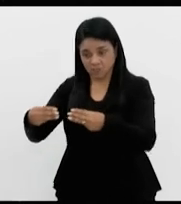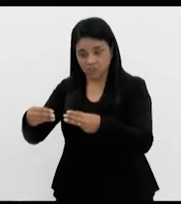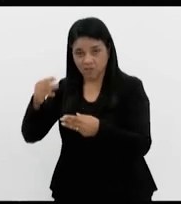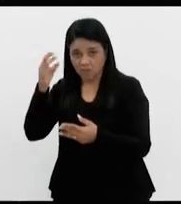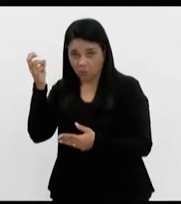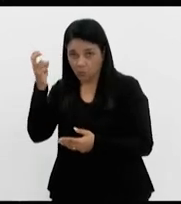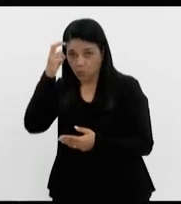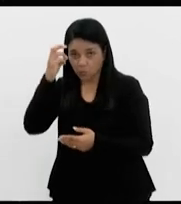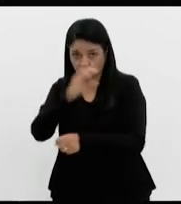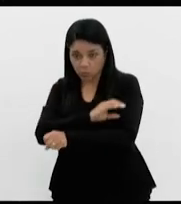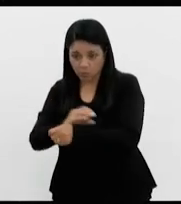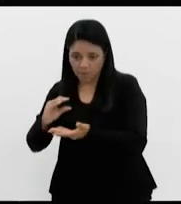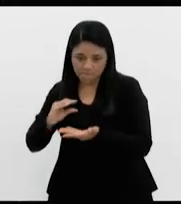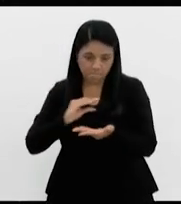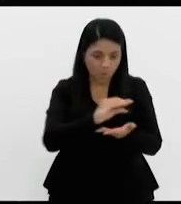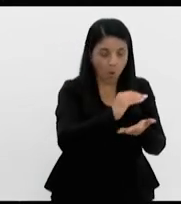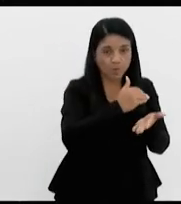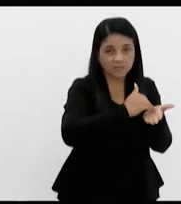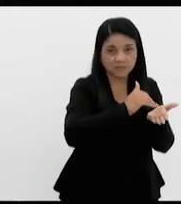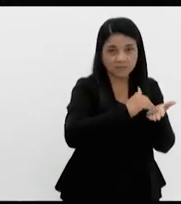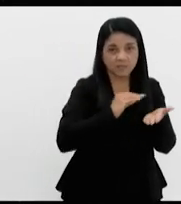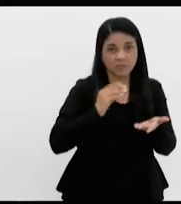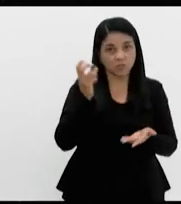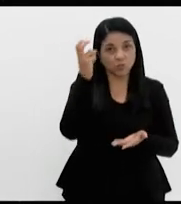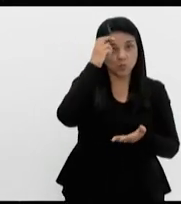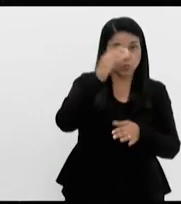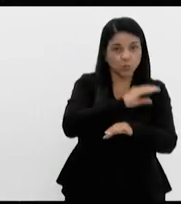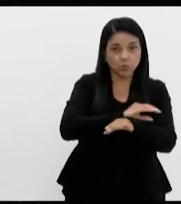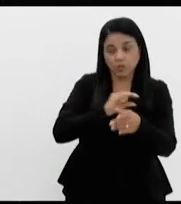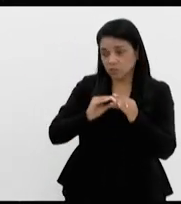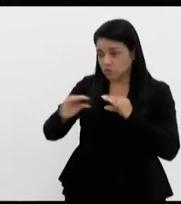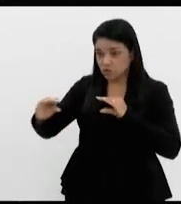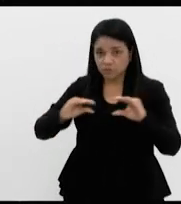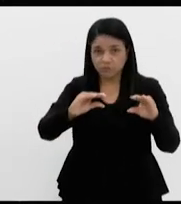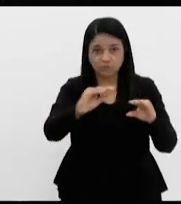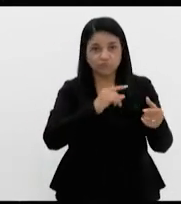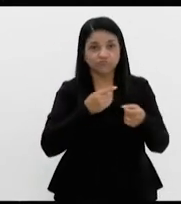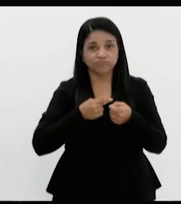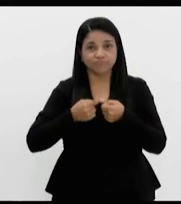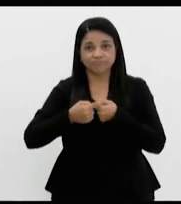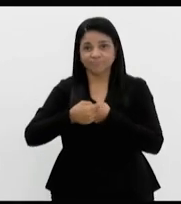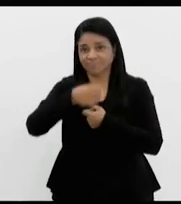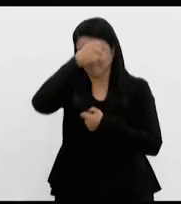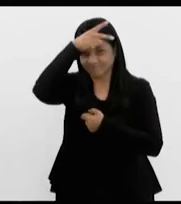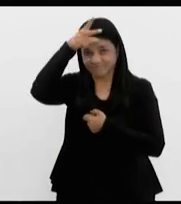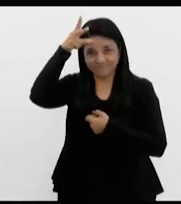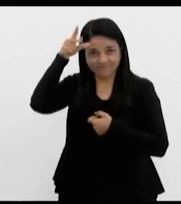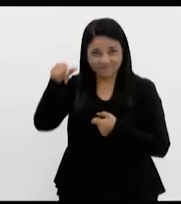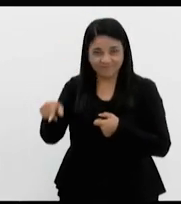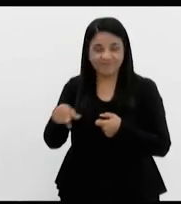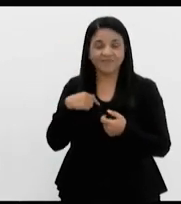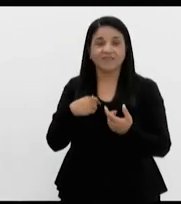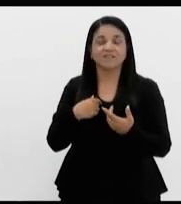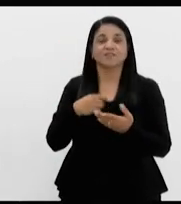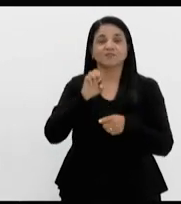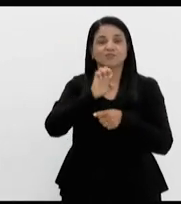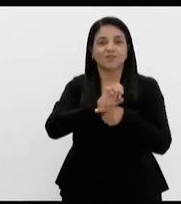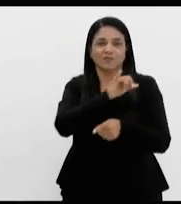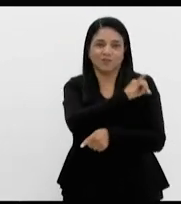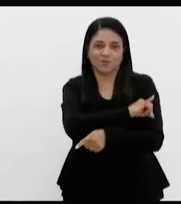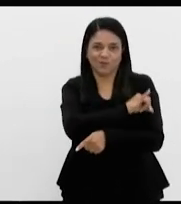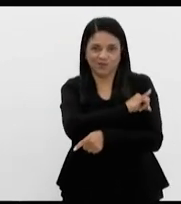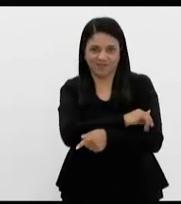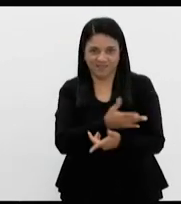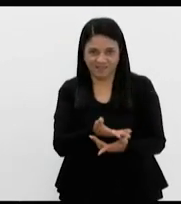92 municípios do Estado do Rio de Janeiro. Isso é muito importante. Foram mais recursos para o Estado do Rio de